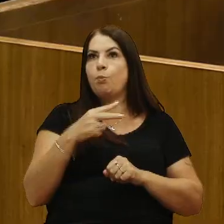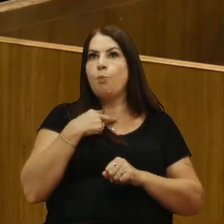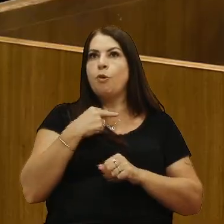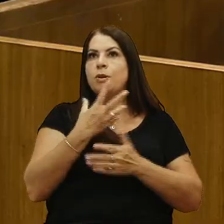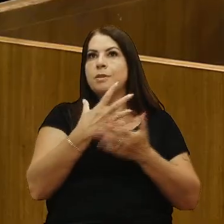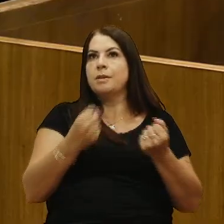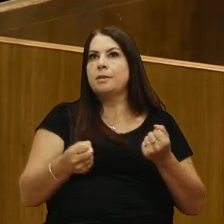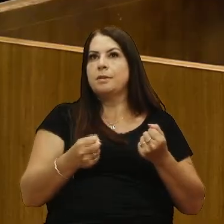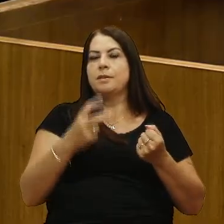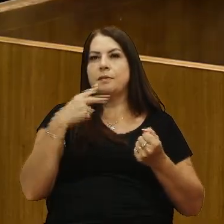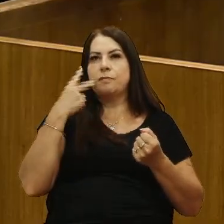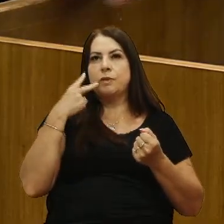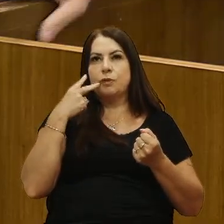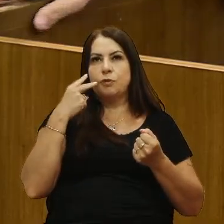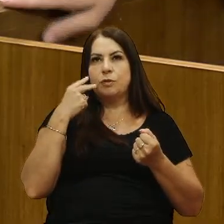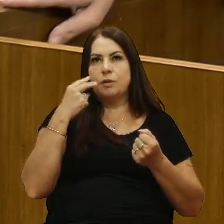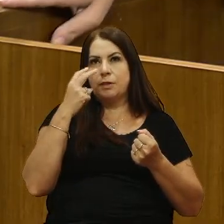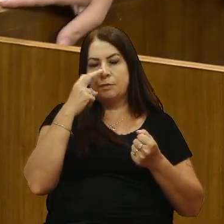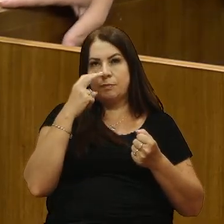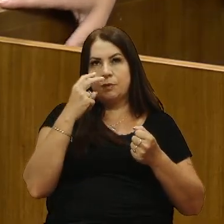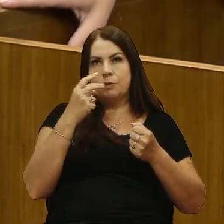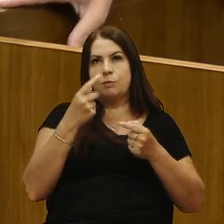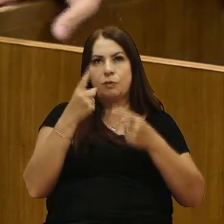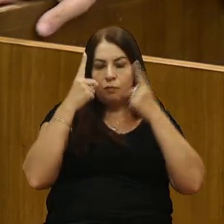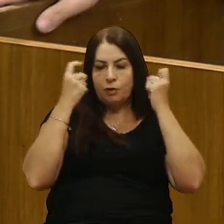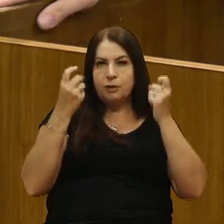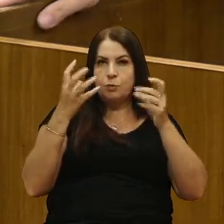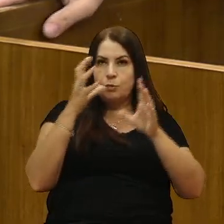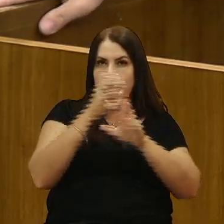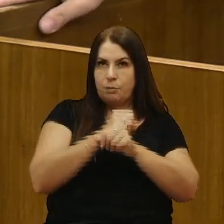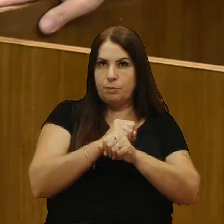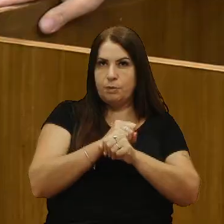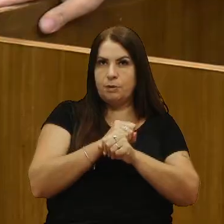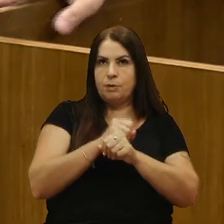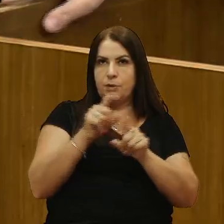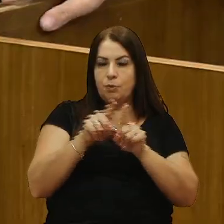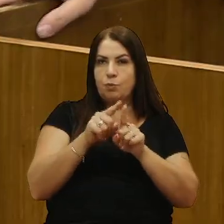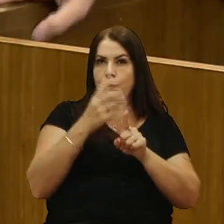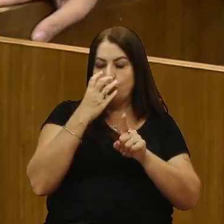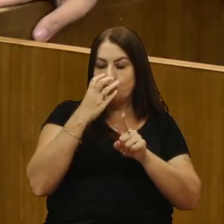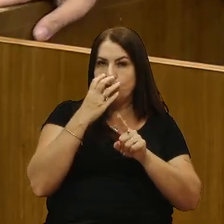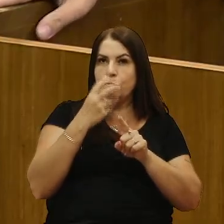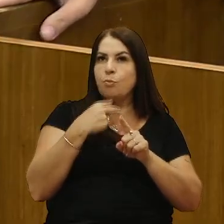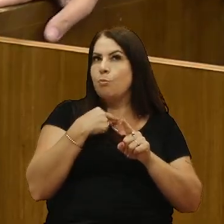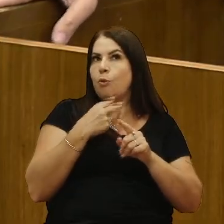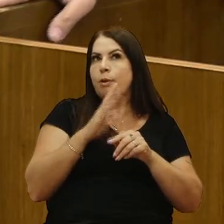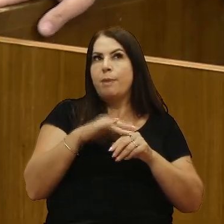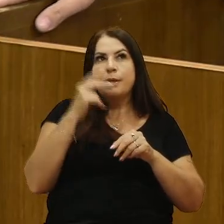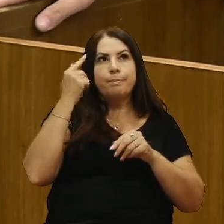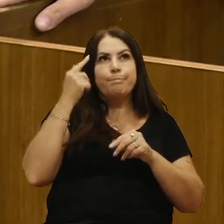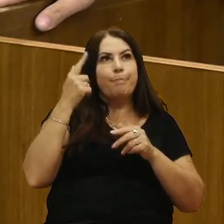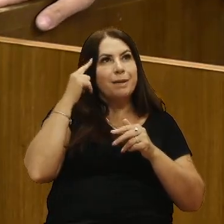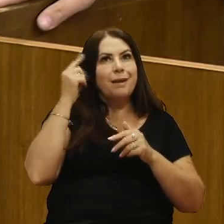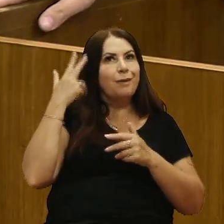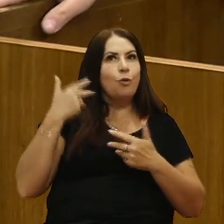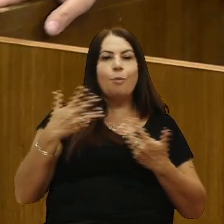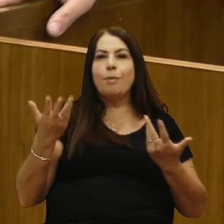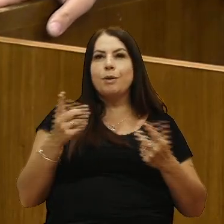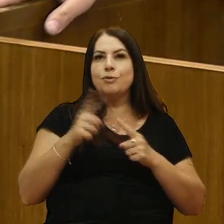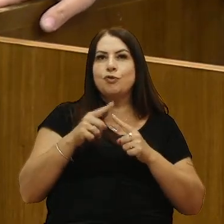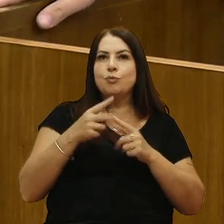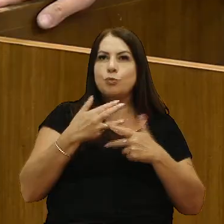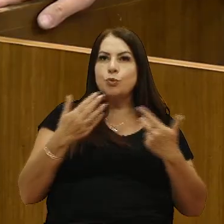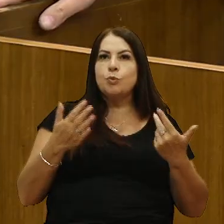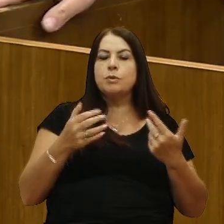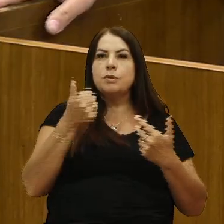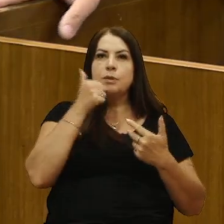Vereadora Andressa, comentávamos antes sobre a violência contra o animal e que foi feito com cão-orelha. E a gente não pode mais naturalizar esse tipo de coisa, né?